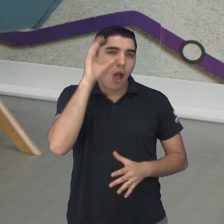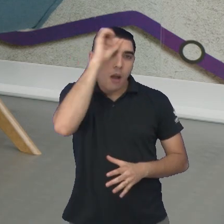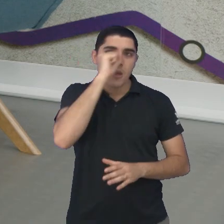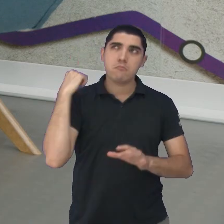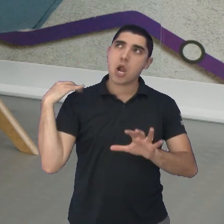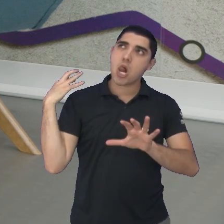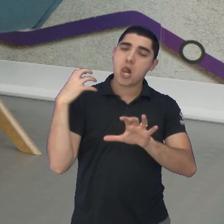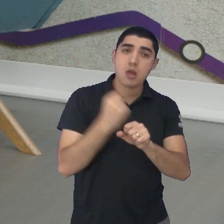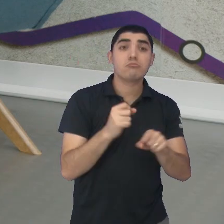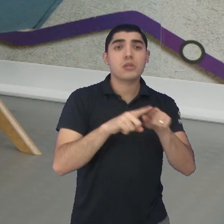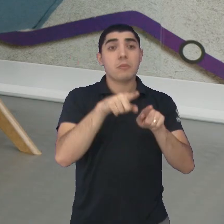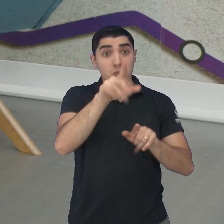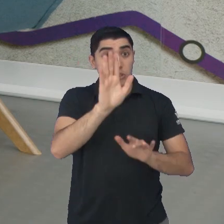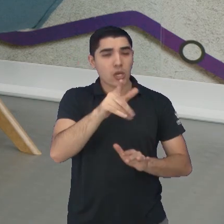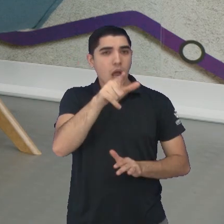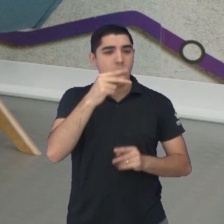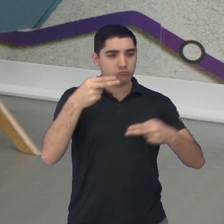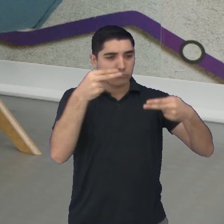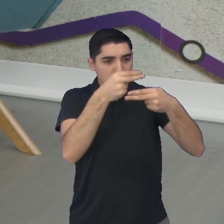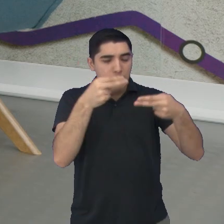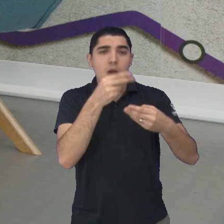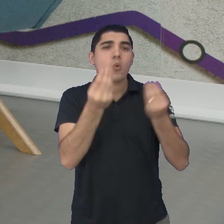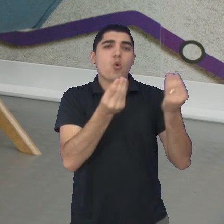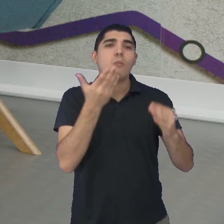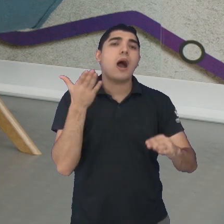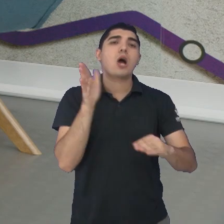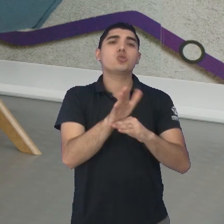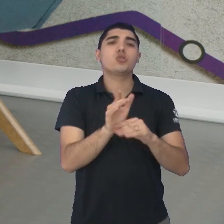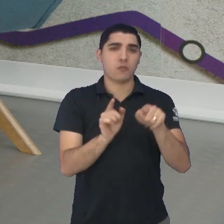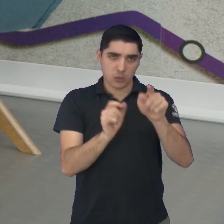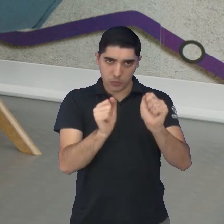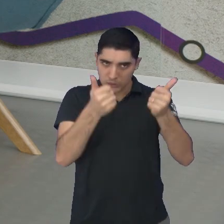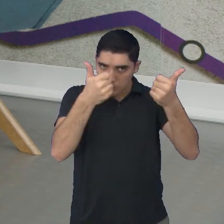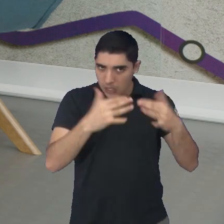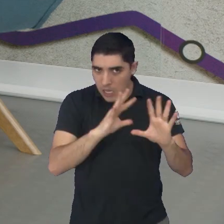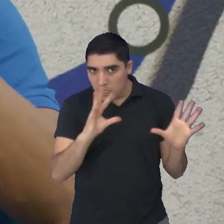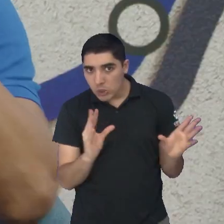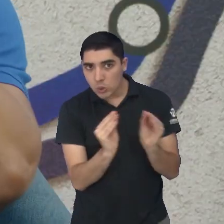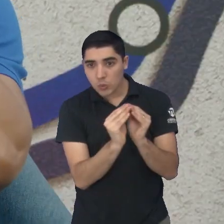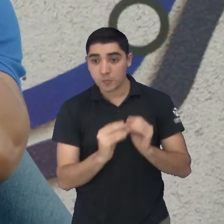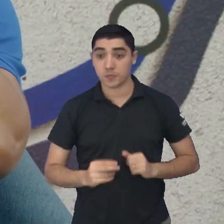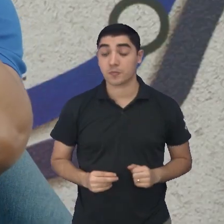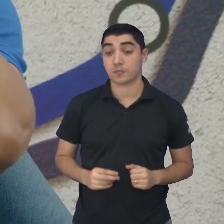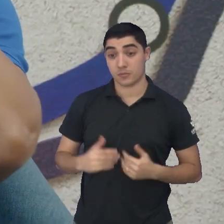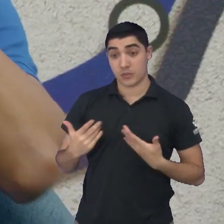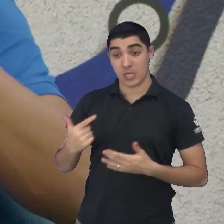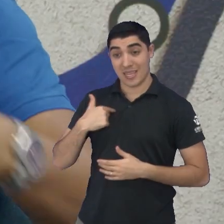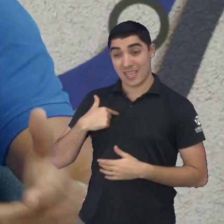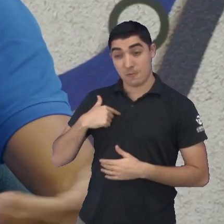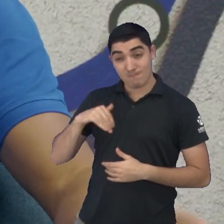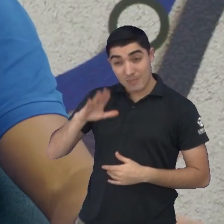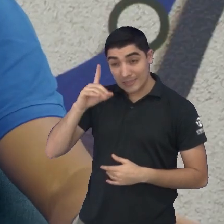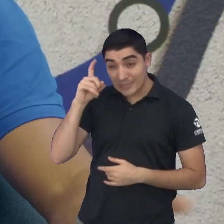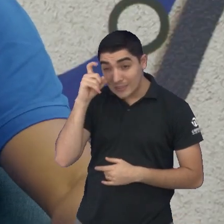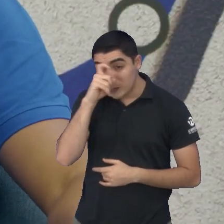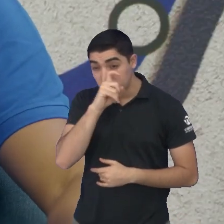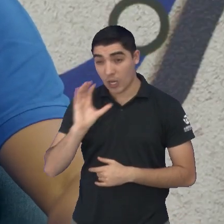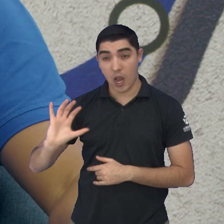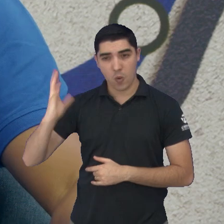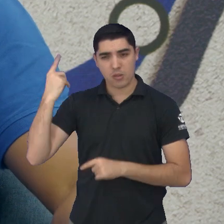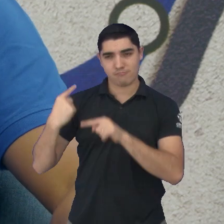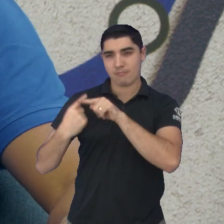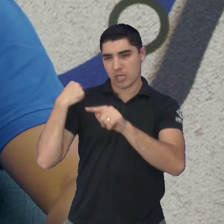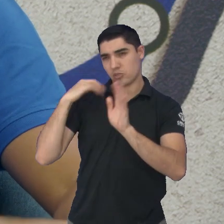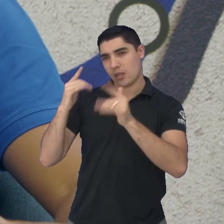falou do Sebrae, como é que te ajudou aí nesse começo também? Fala um pouquinho. Então, a maior dificuldade minha, na verdade, na época, como eu trabalhei com